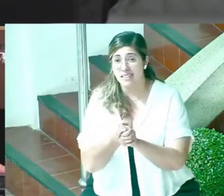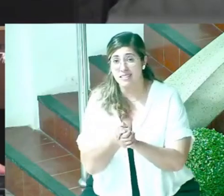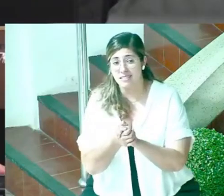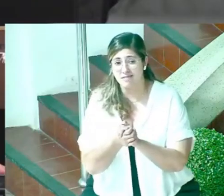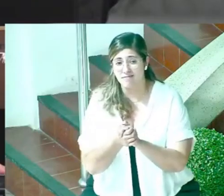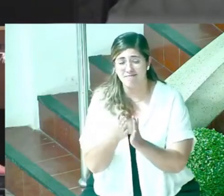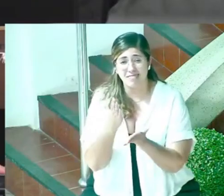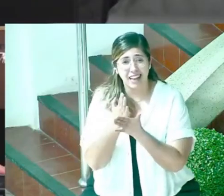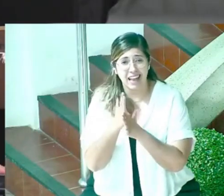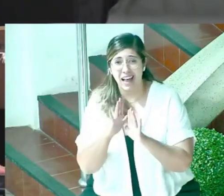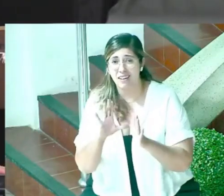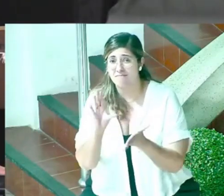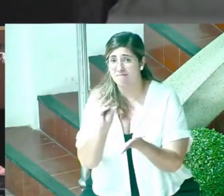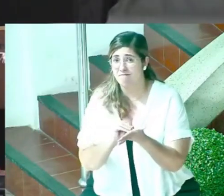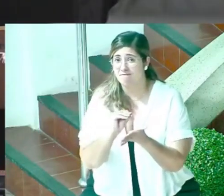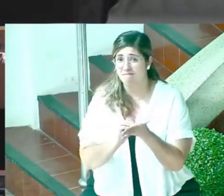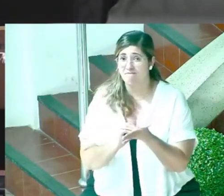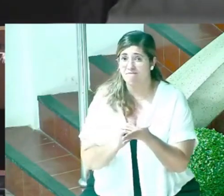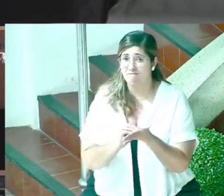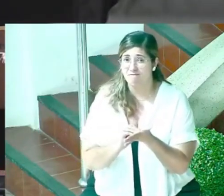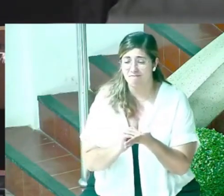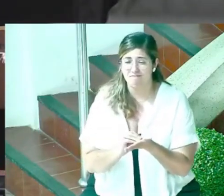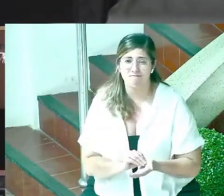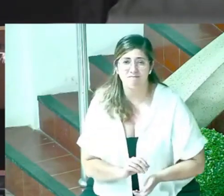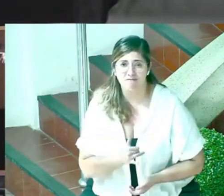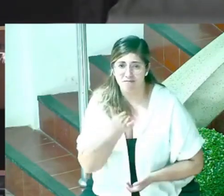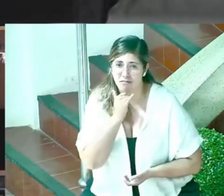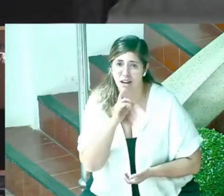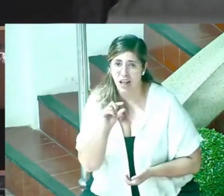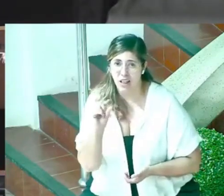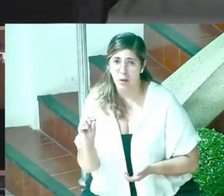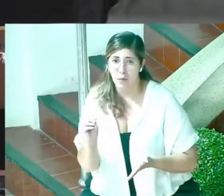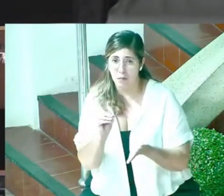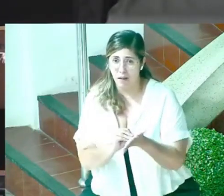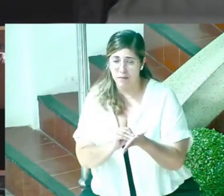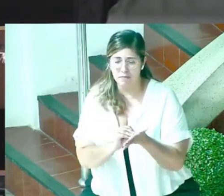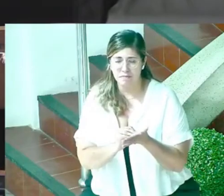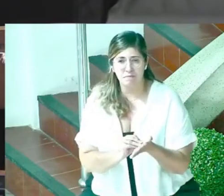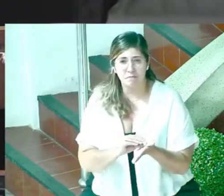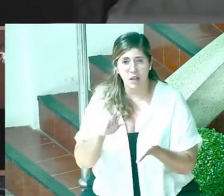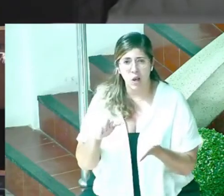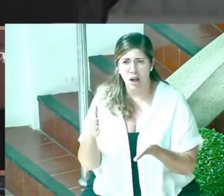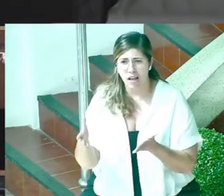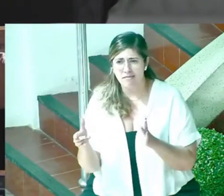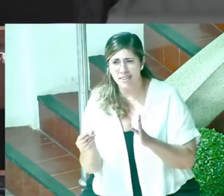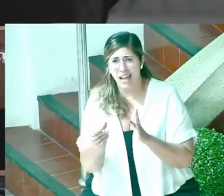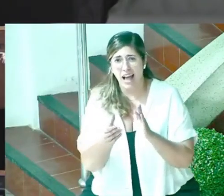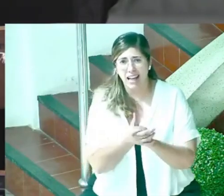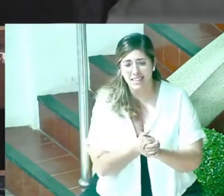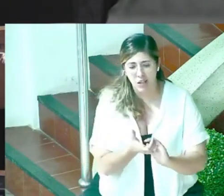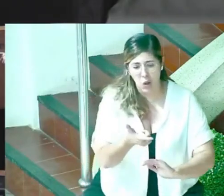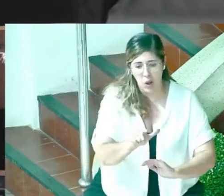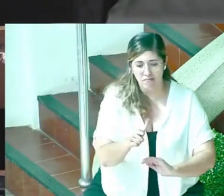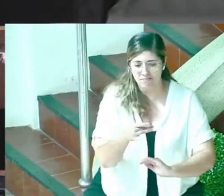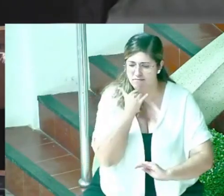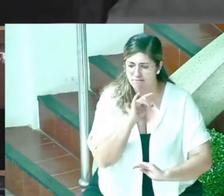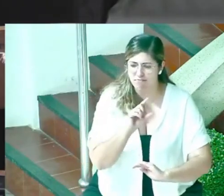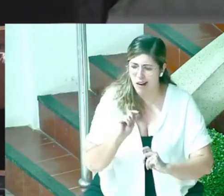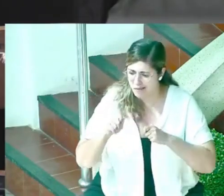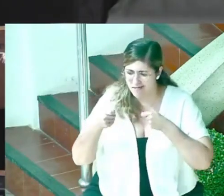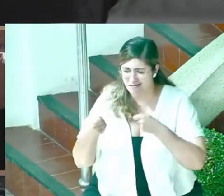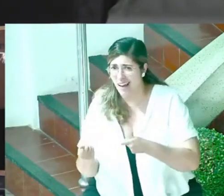naquele momento, mas o evento de perdoar não acaba ali. Todas as vezes que eu me lembrar, por exemplo, quando orar a oração do